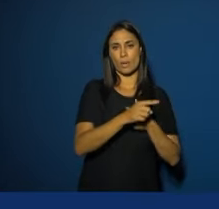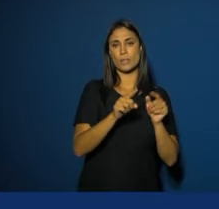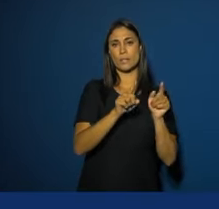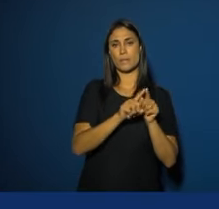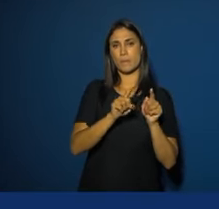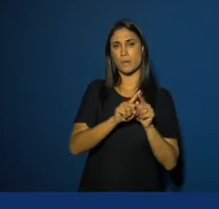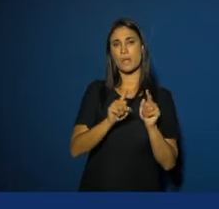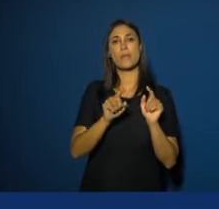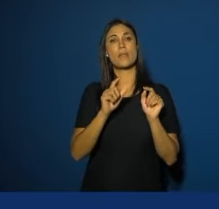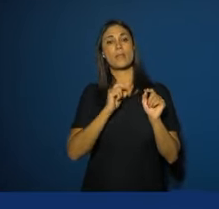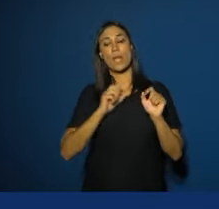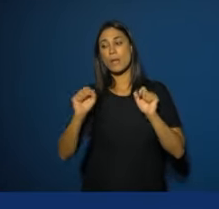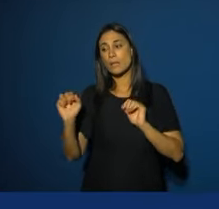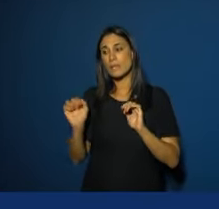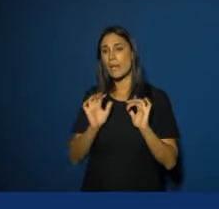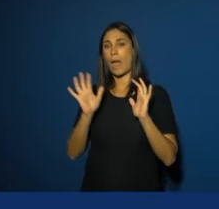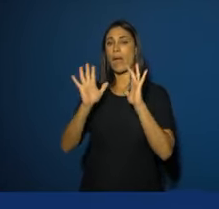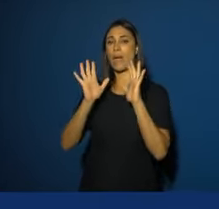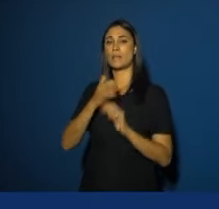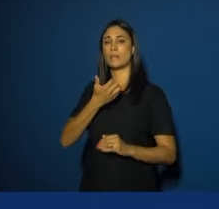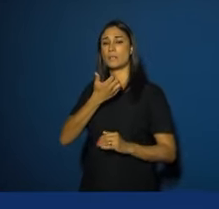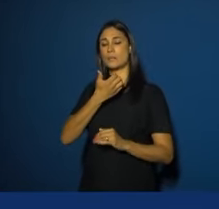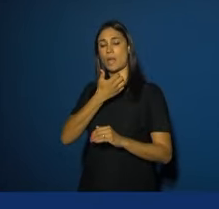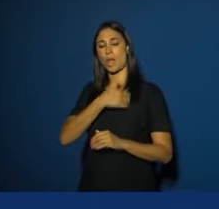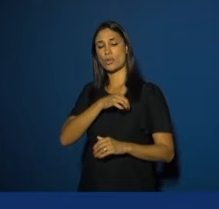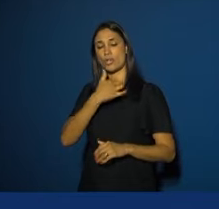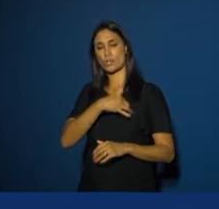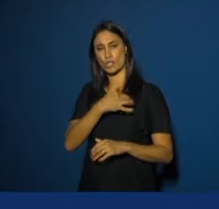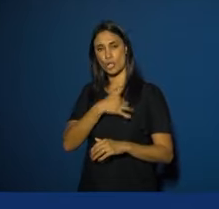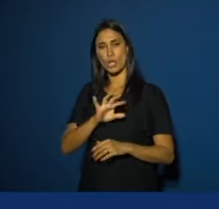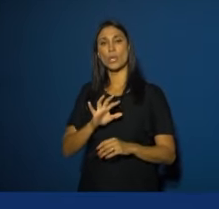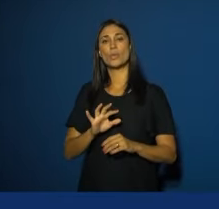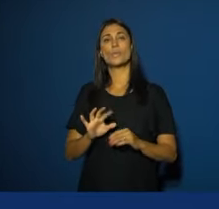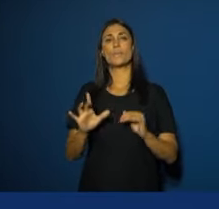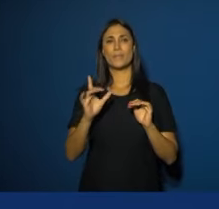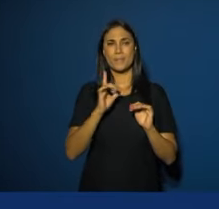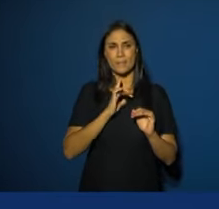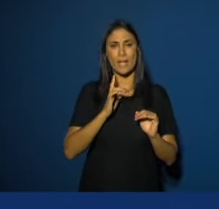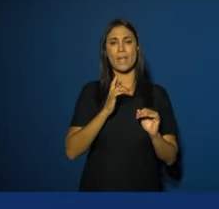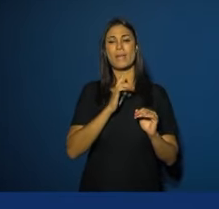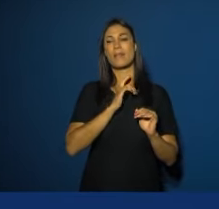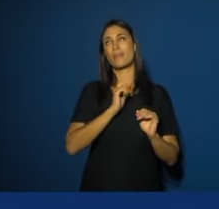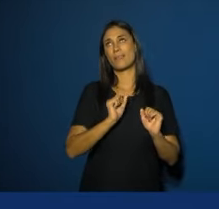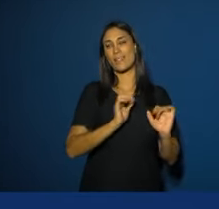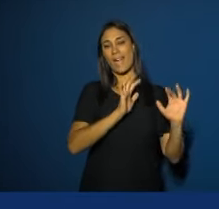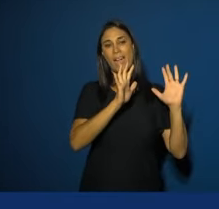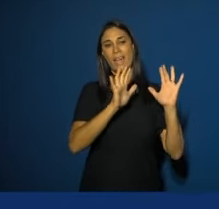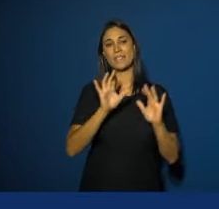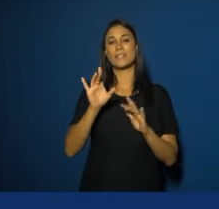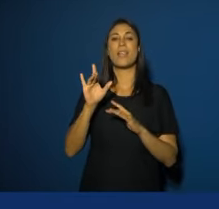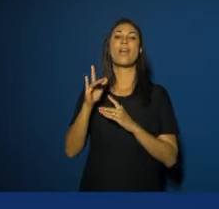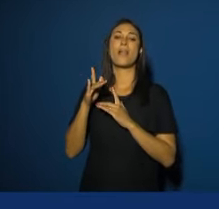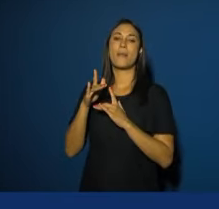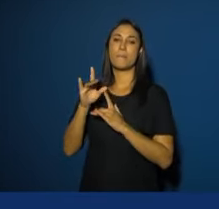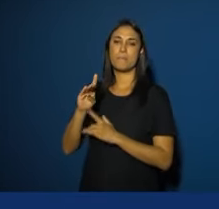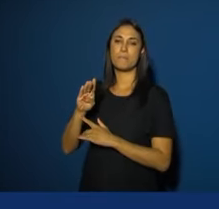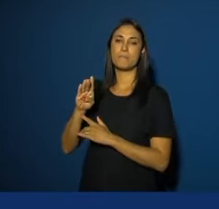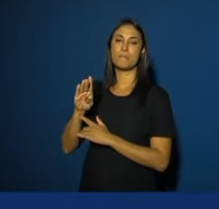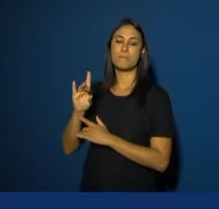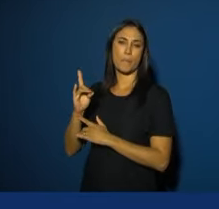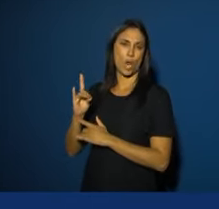em operação, tem gás argentino, Vaca Muerta, bom, tem gás boliviano, mas isso realmente está diminuindo.